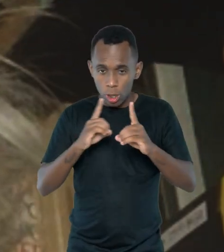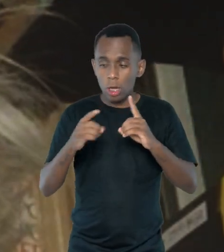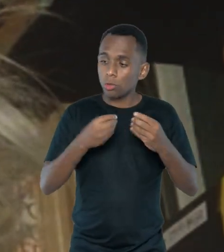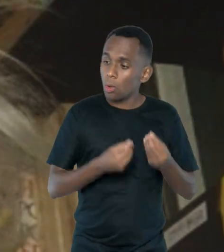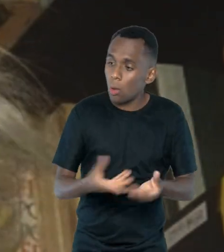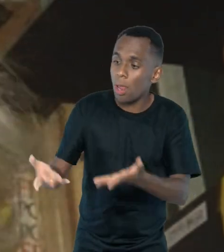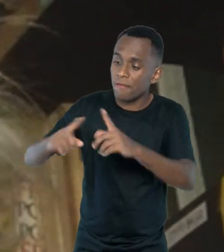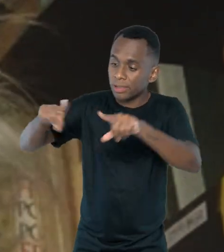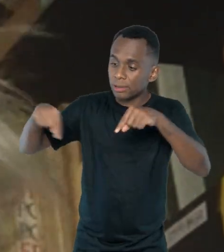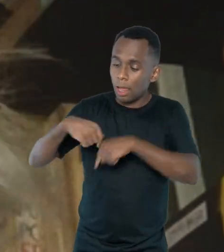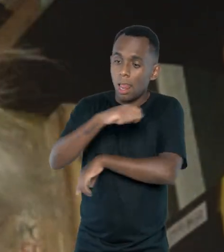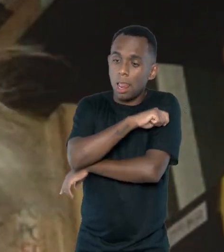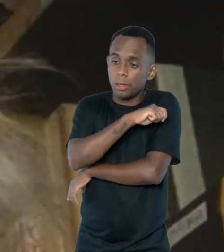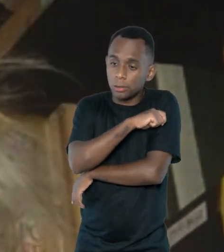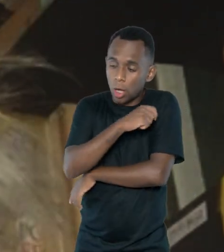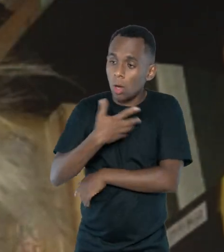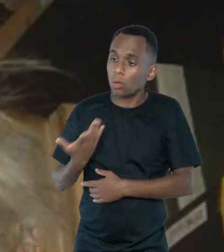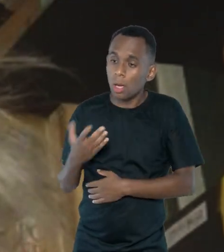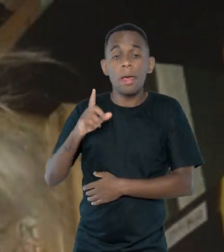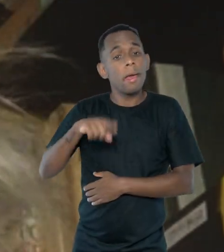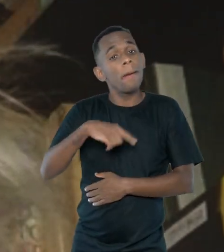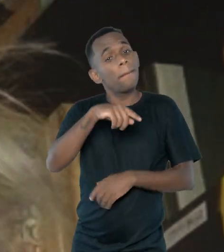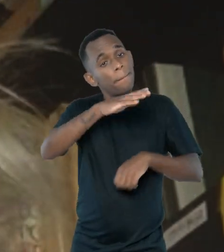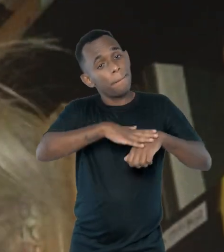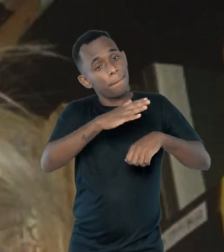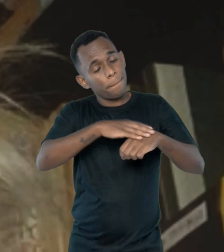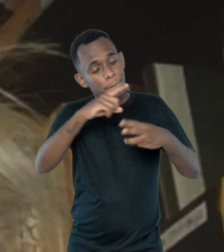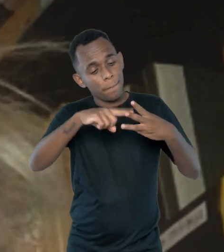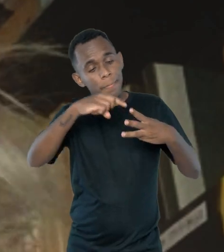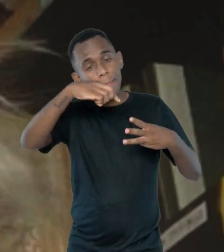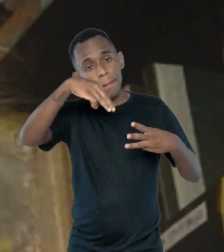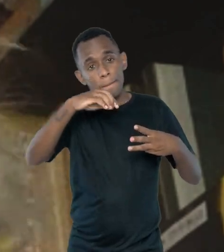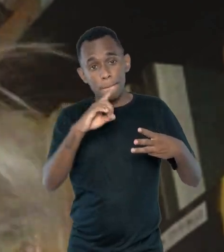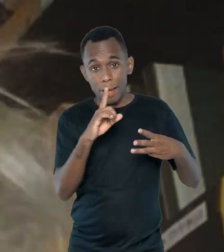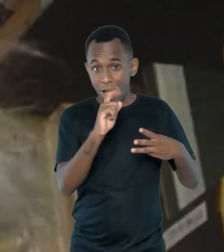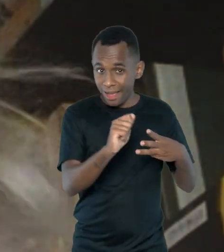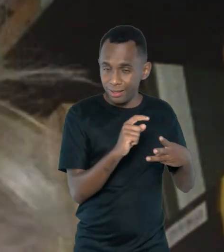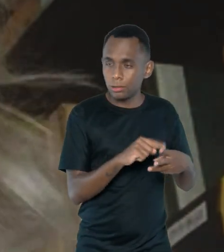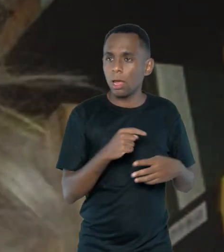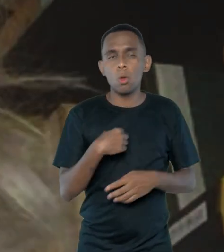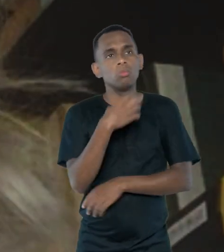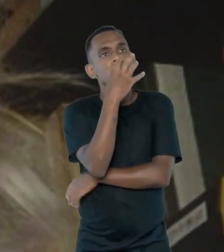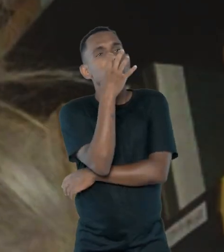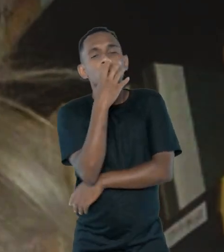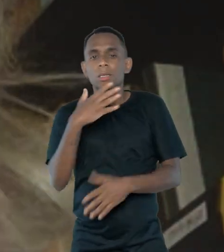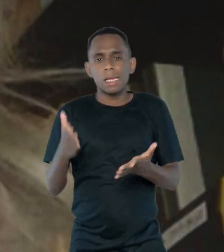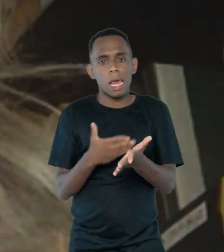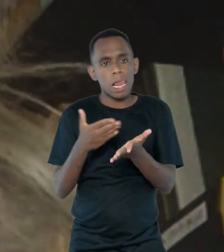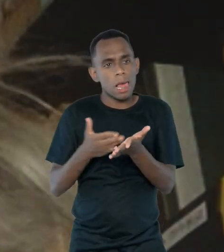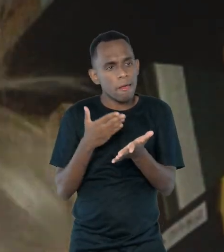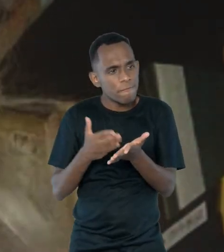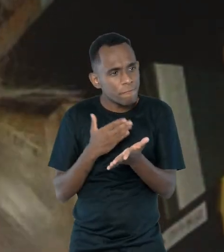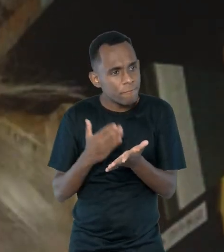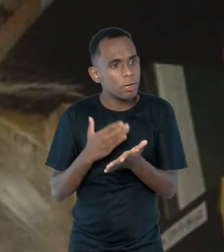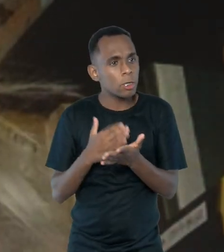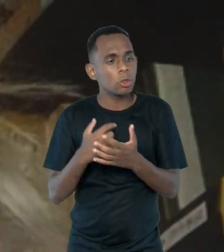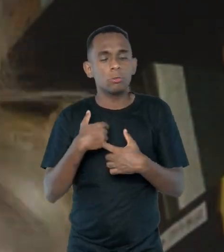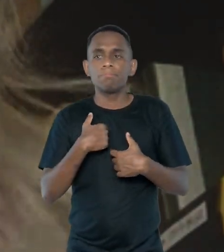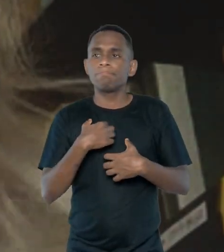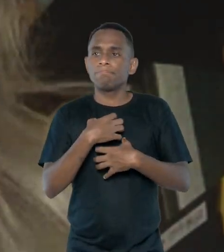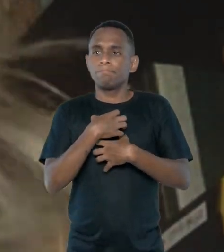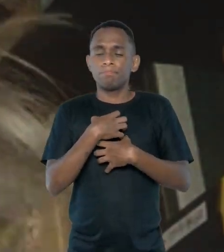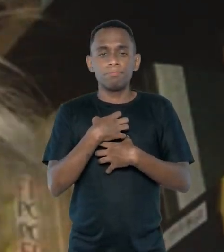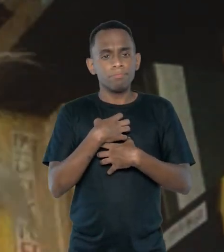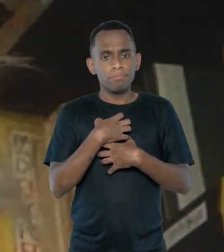de aula foi o livro da professora Magda Soares. E esse livro me encantava muito. Então, isso me fazia